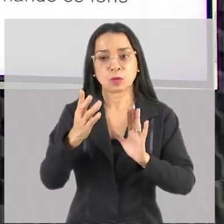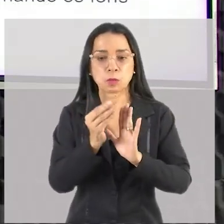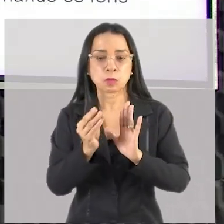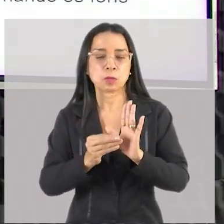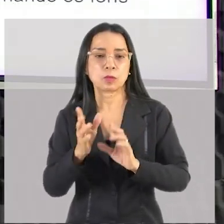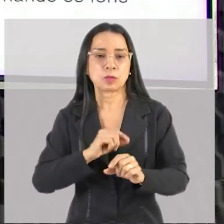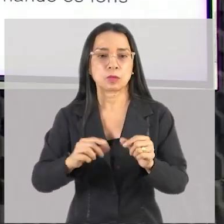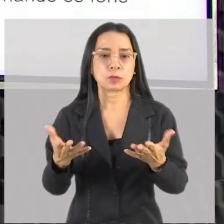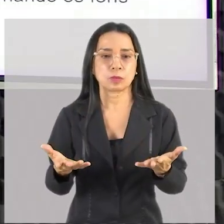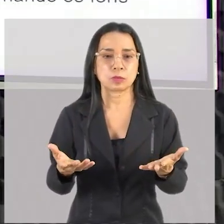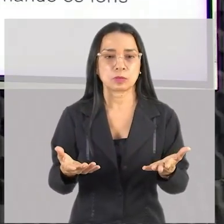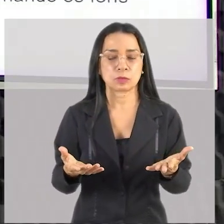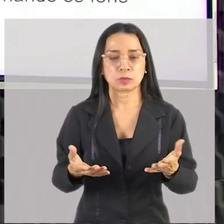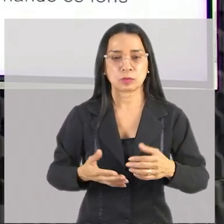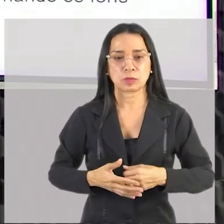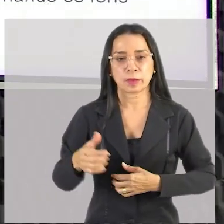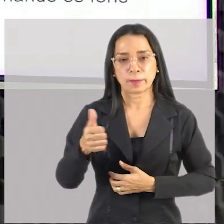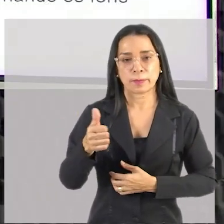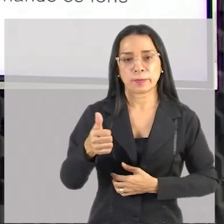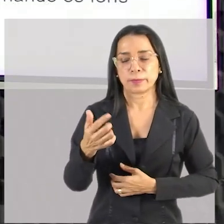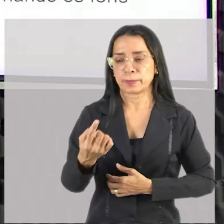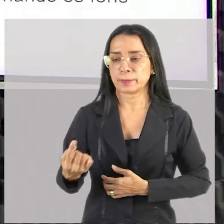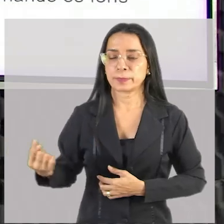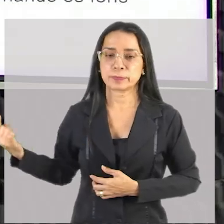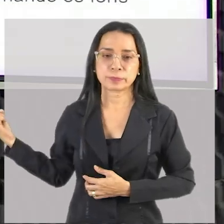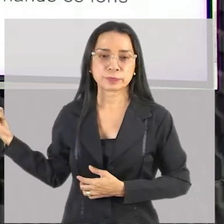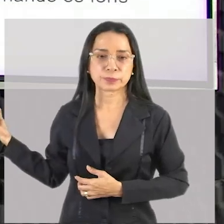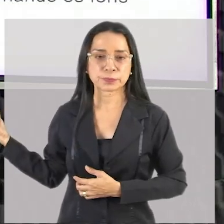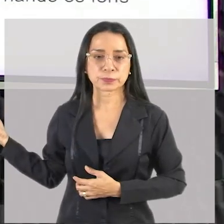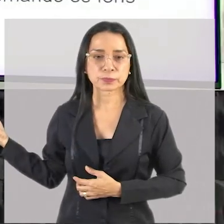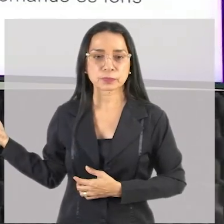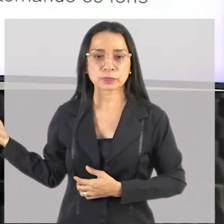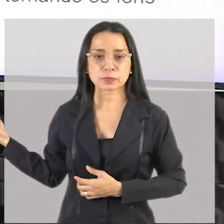o que aqui é o íon cálcio, e aqui é o íon carbonato.